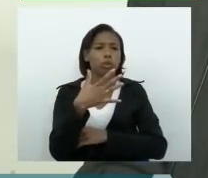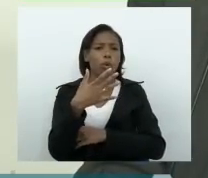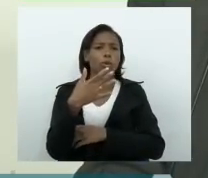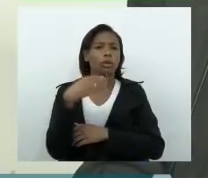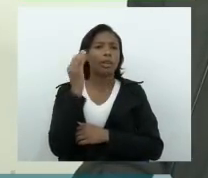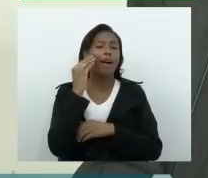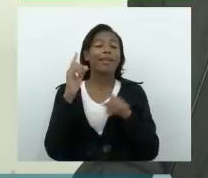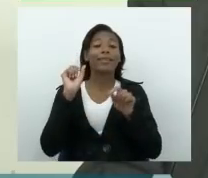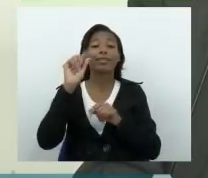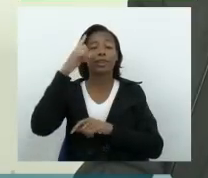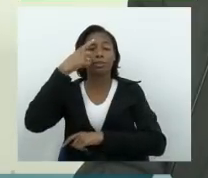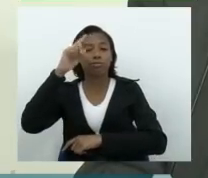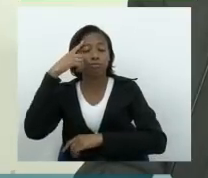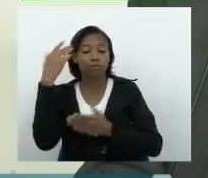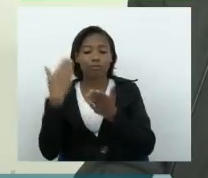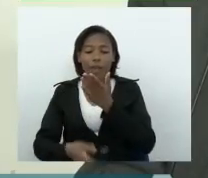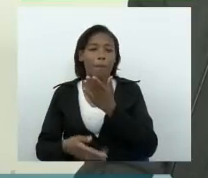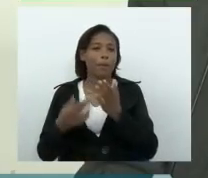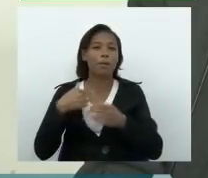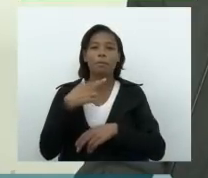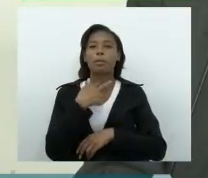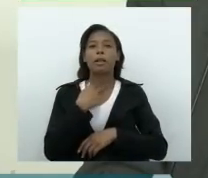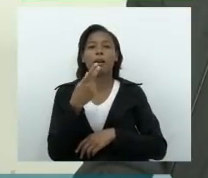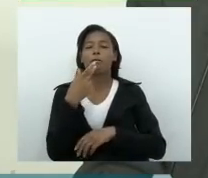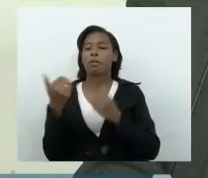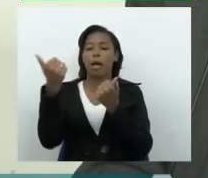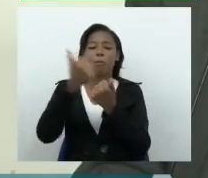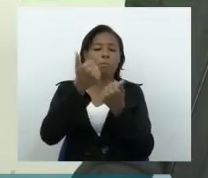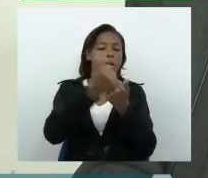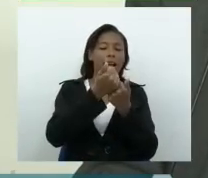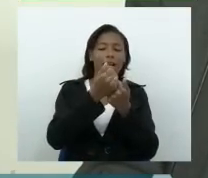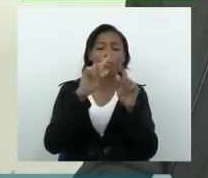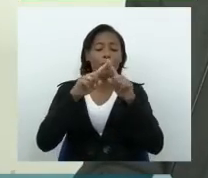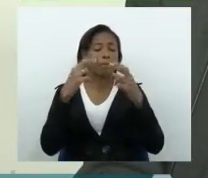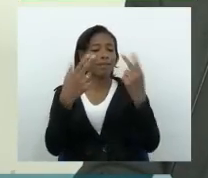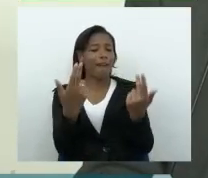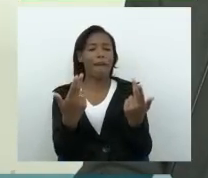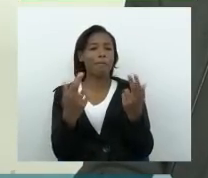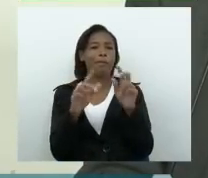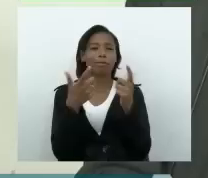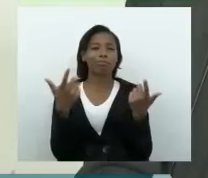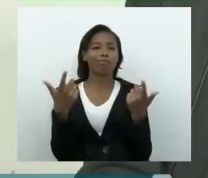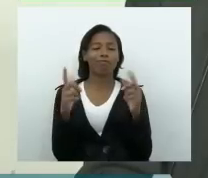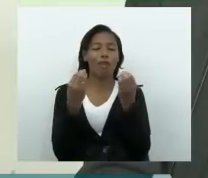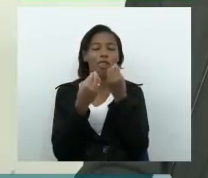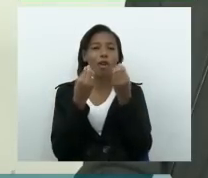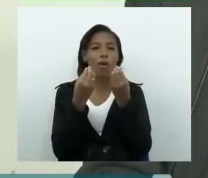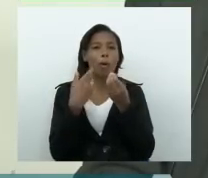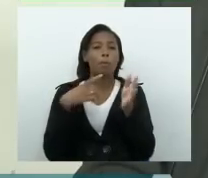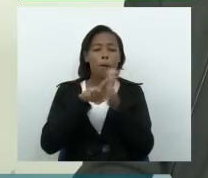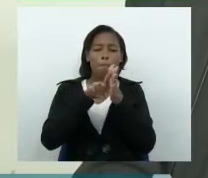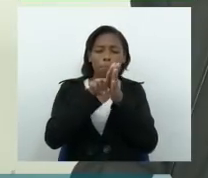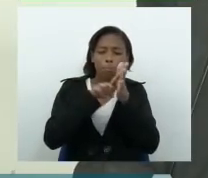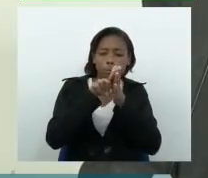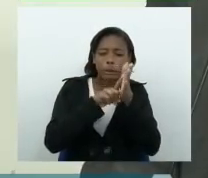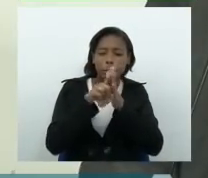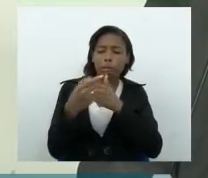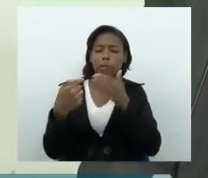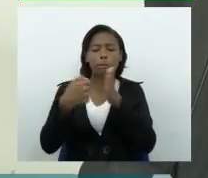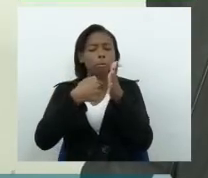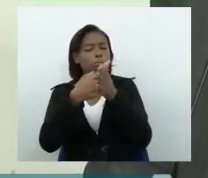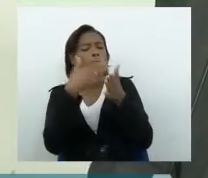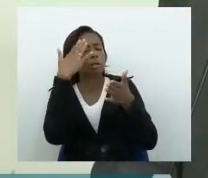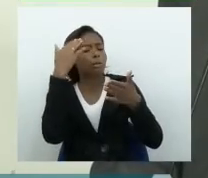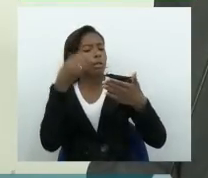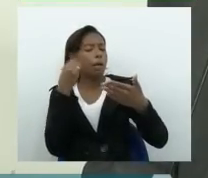time que está perdendo a gente tem que mudar, não adianta trocar 6 por meia dúzia. Quero pedir para você, pesquise, me pesquise,